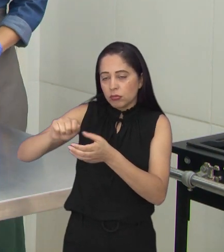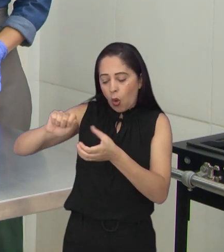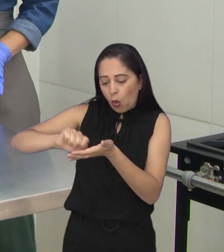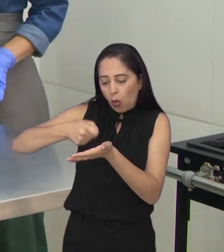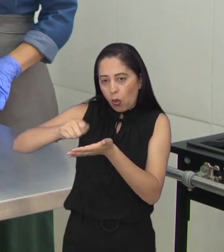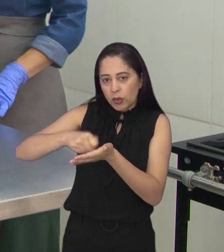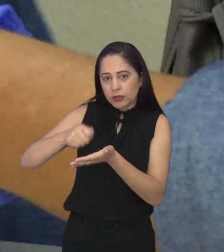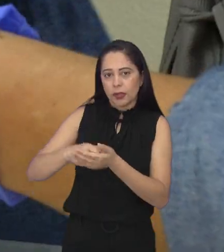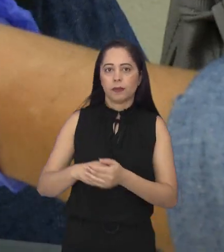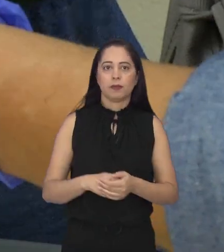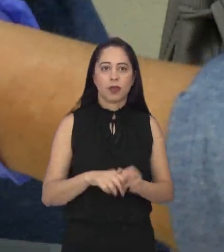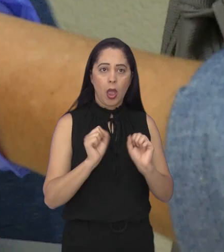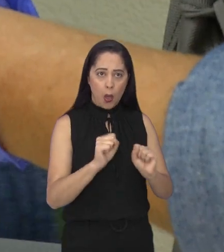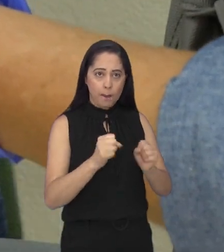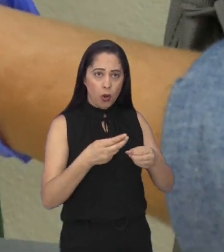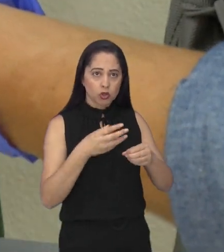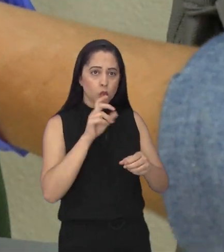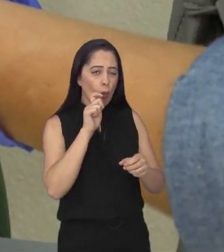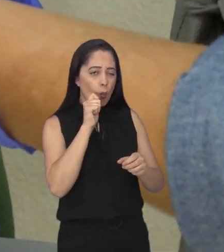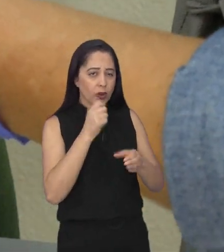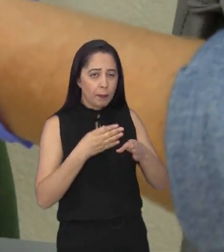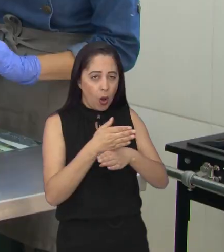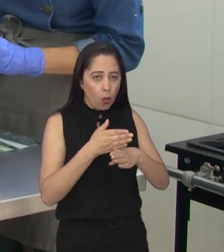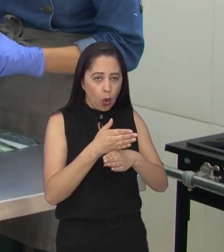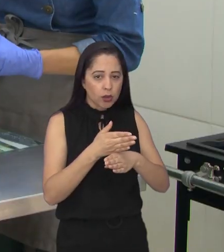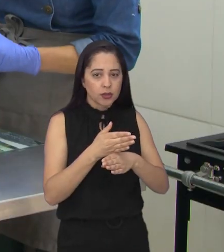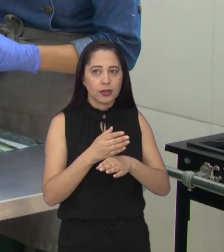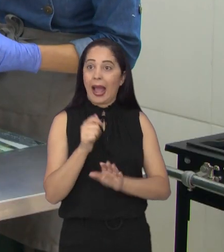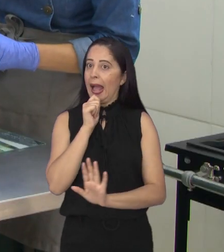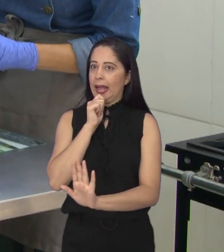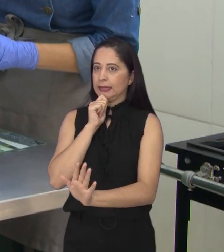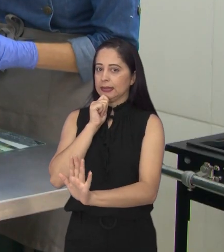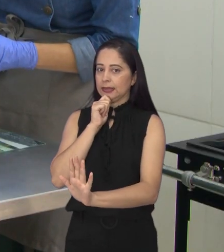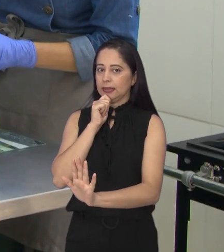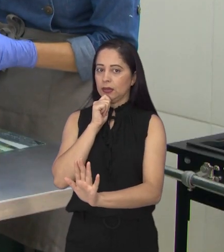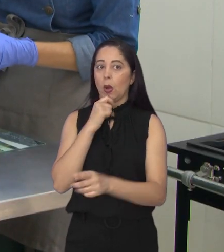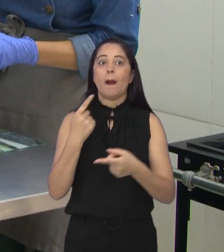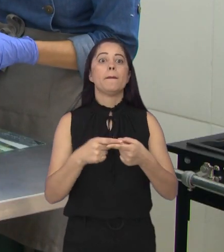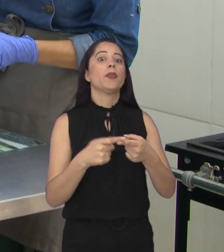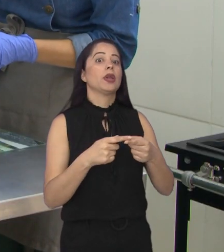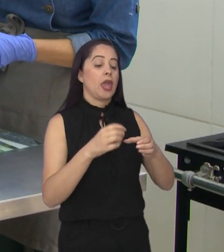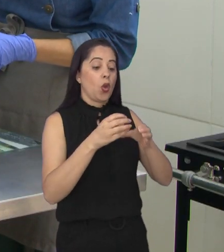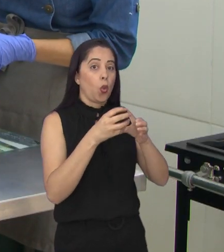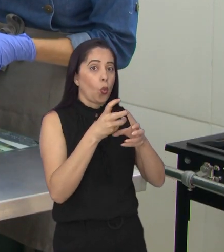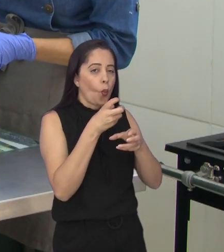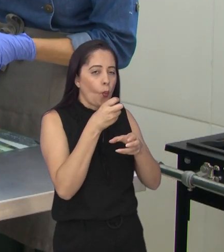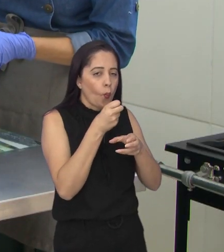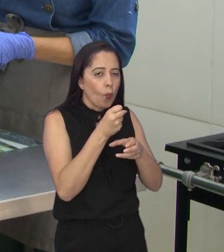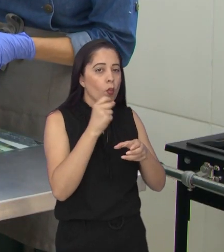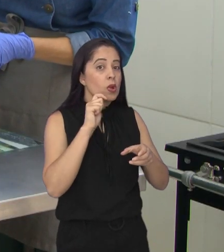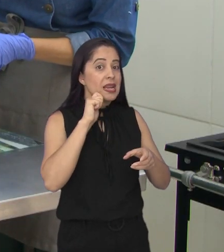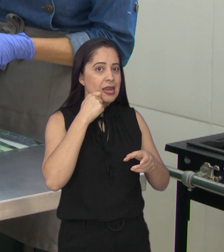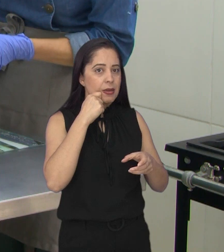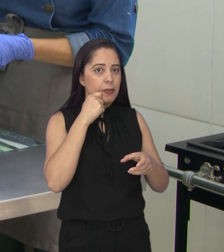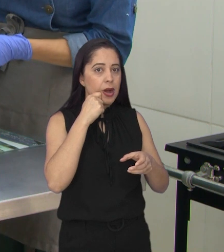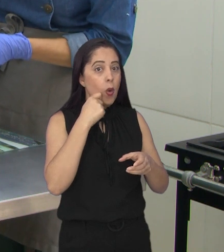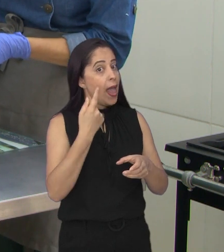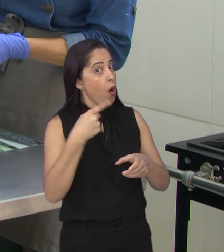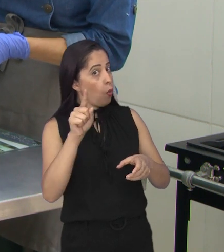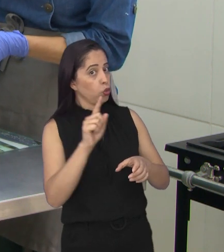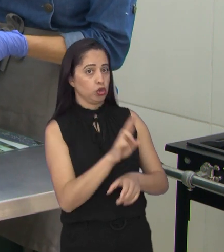lavadas. Sim. Eu posso cortar o limão? Ainda não. Não? Acho que O limão ele é a última etapa. A geleia ela precisa de